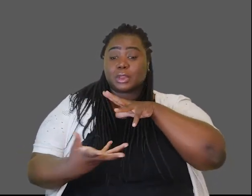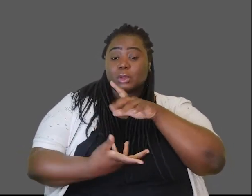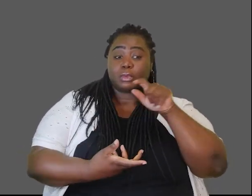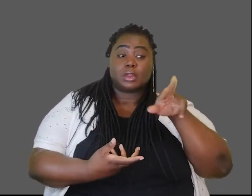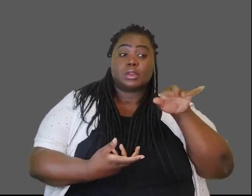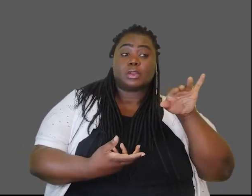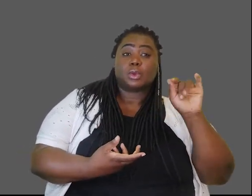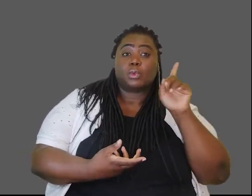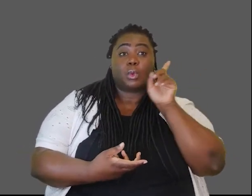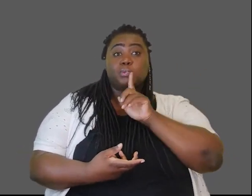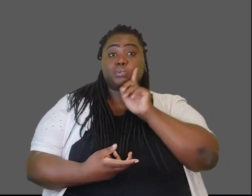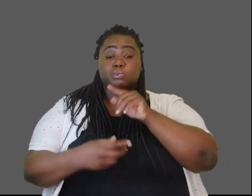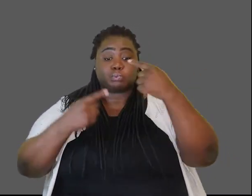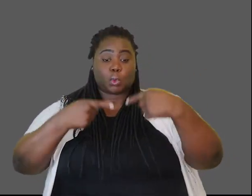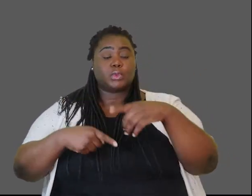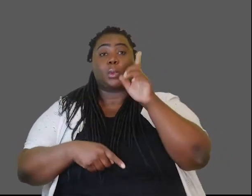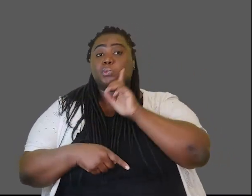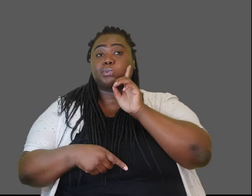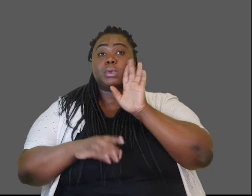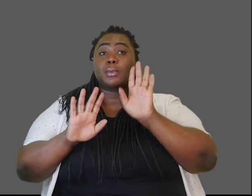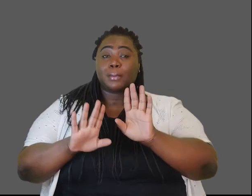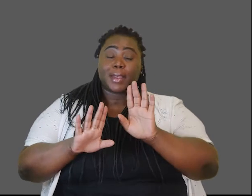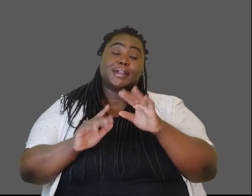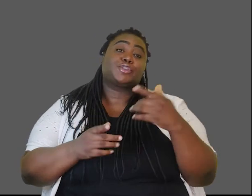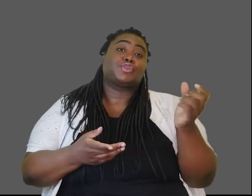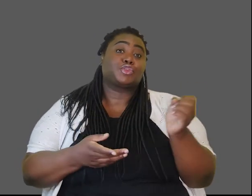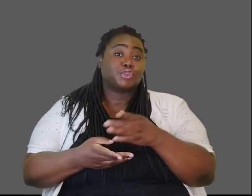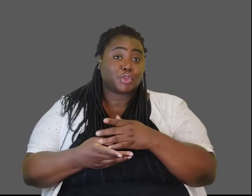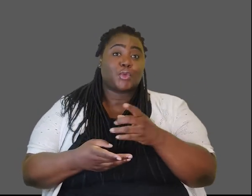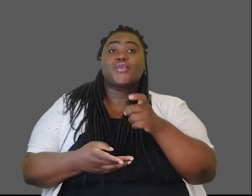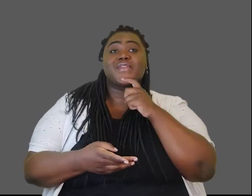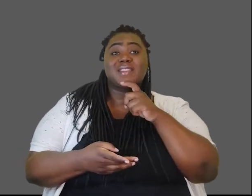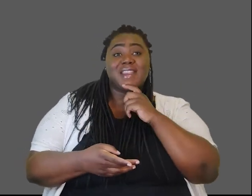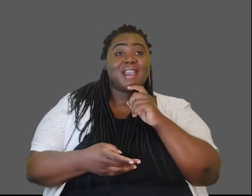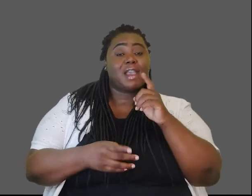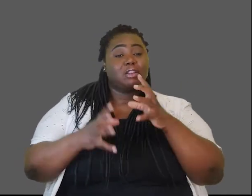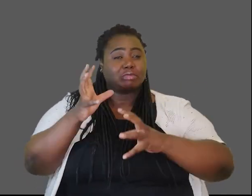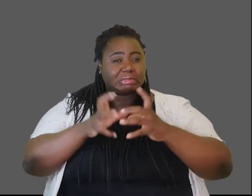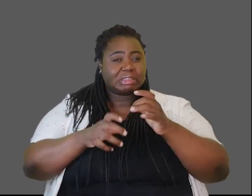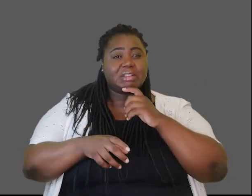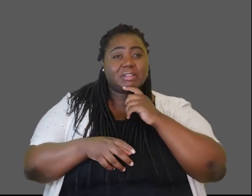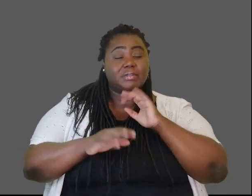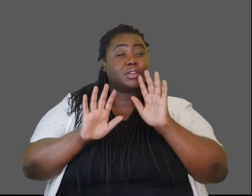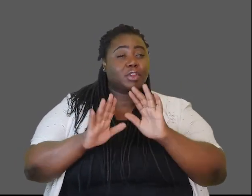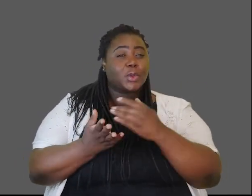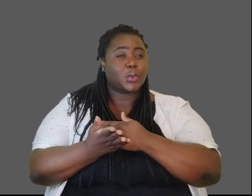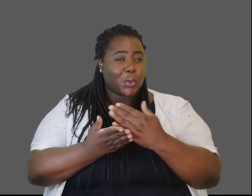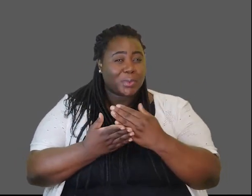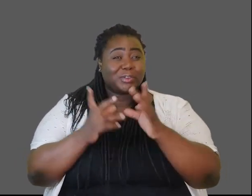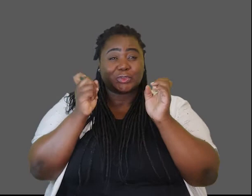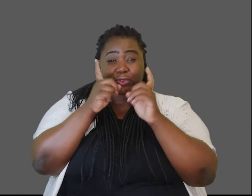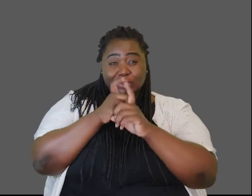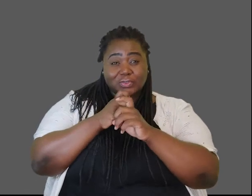os russos e os norte-americanos, mais um capítulo da chamada Guerra Fria. E já nesse início